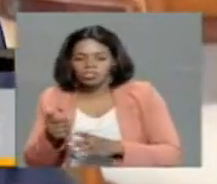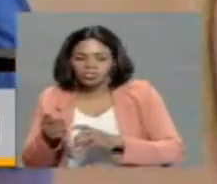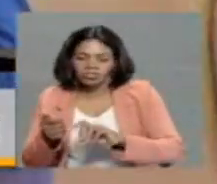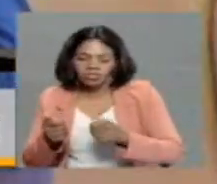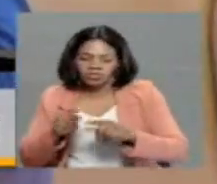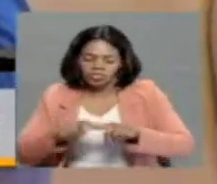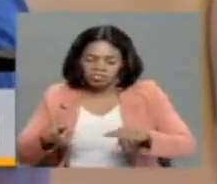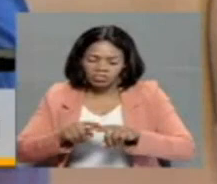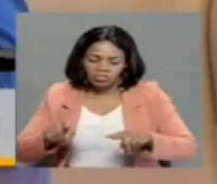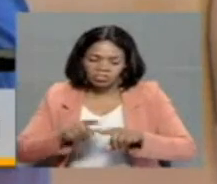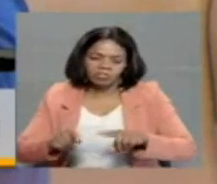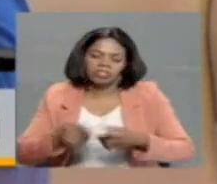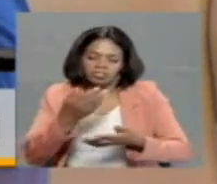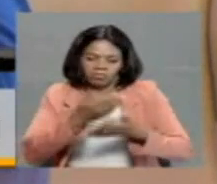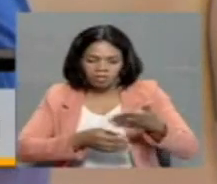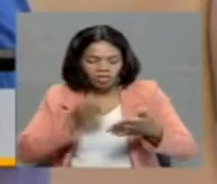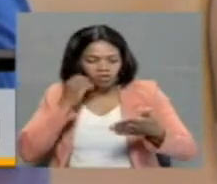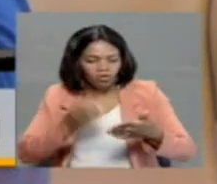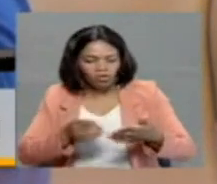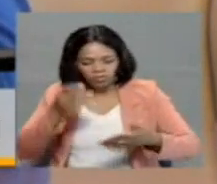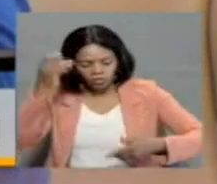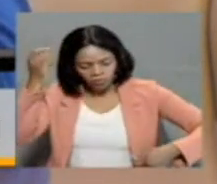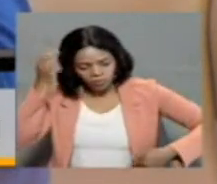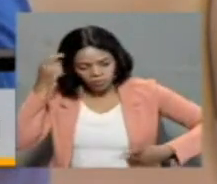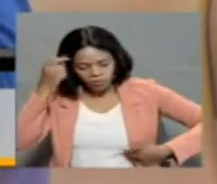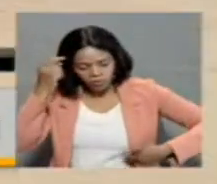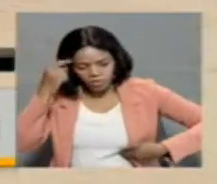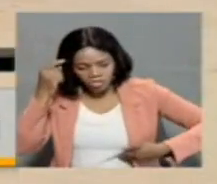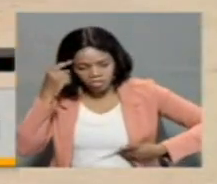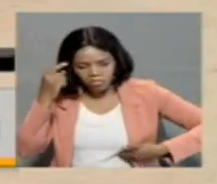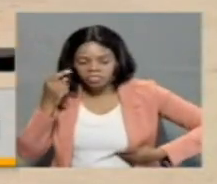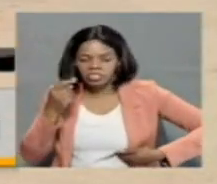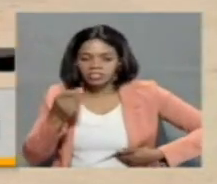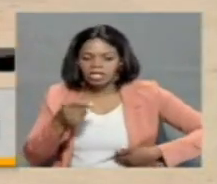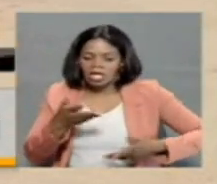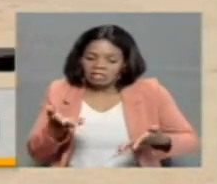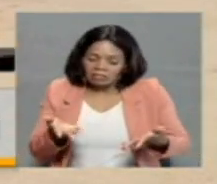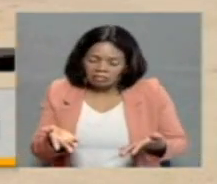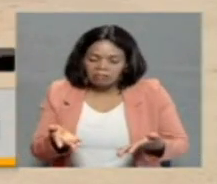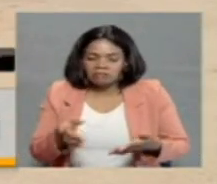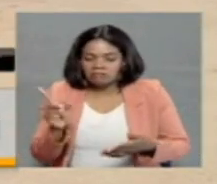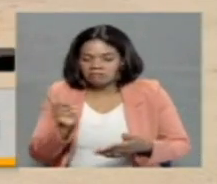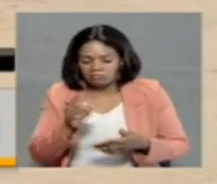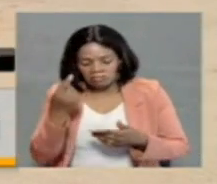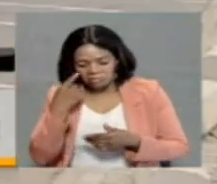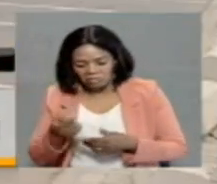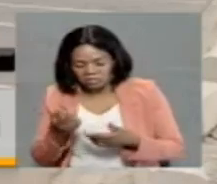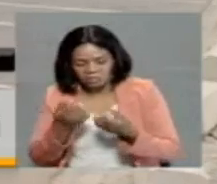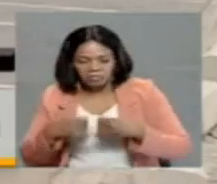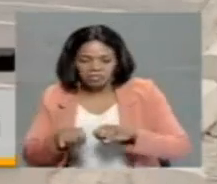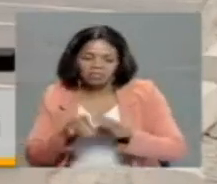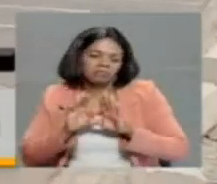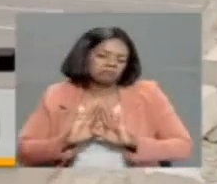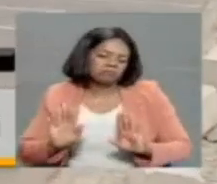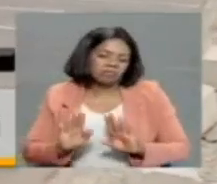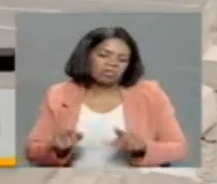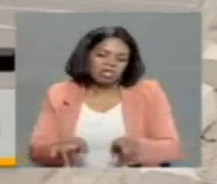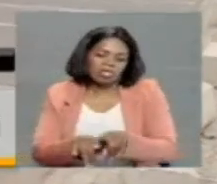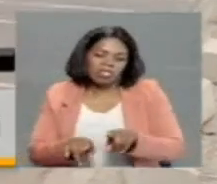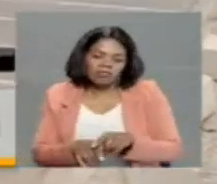as doenças tropicais negligenciadas, o aproveitamento dos meios de transporte rodoviários urbanos colocados